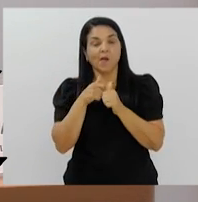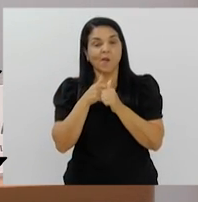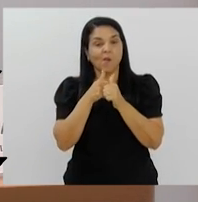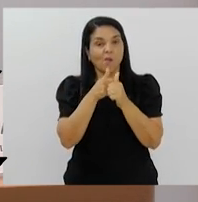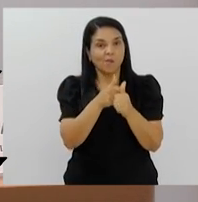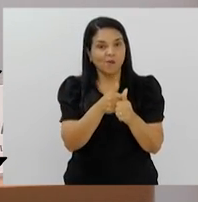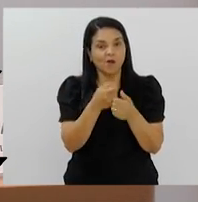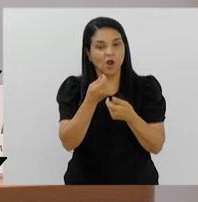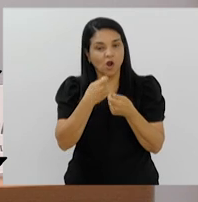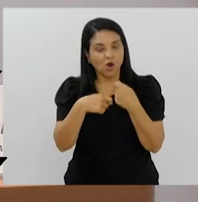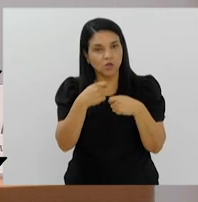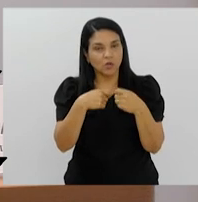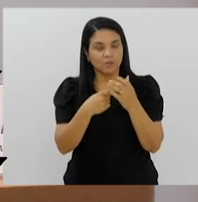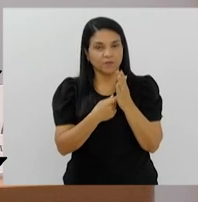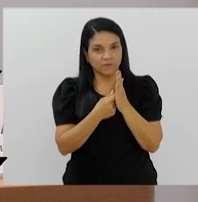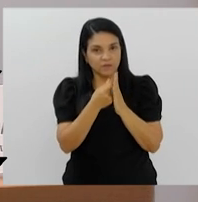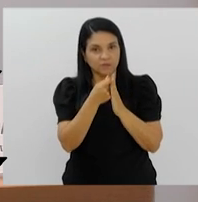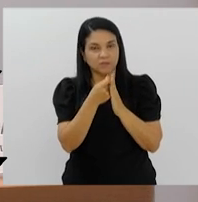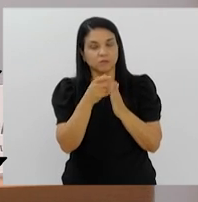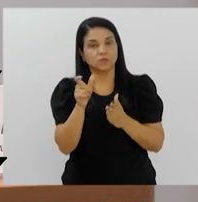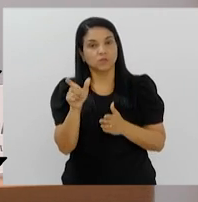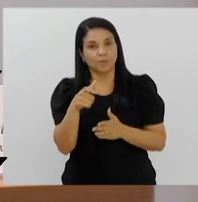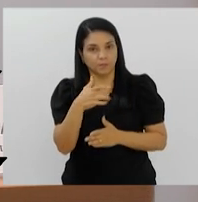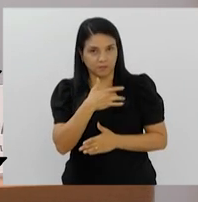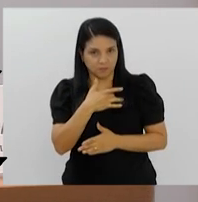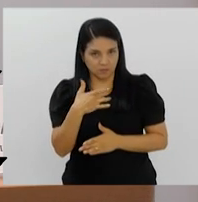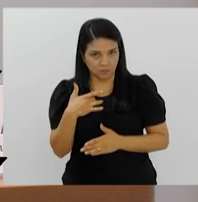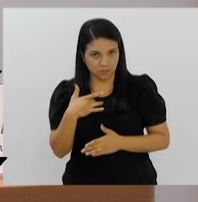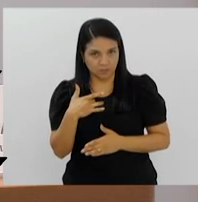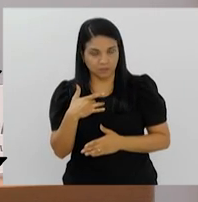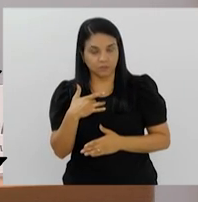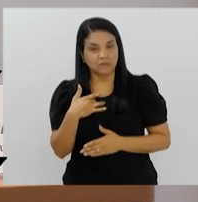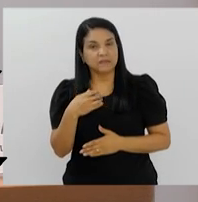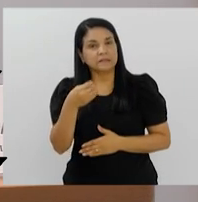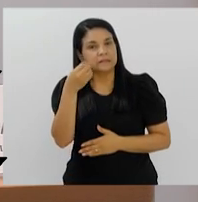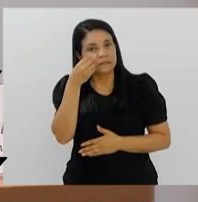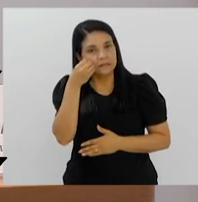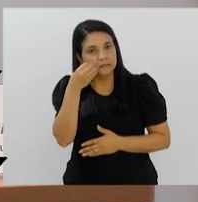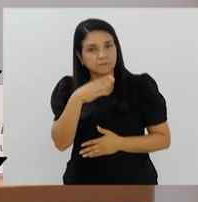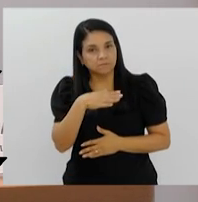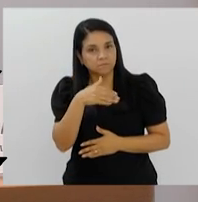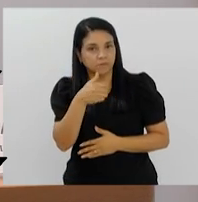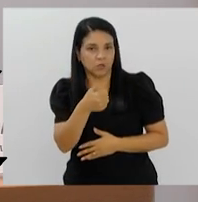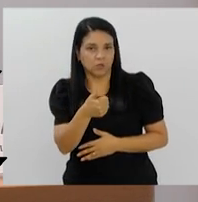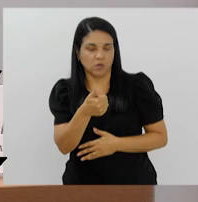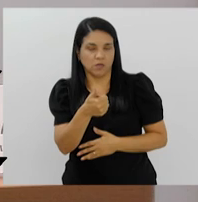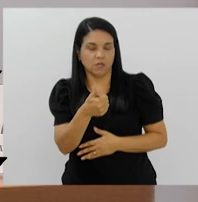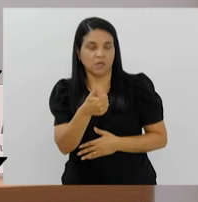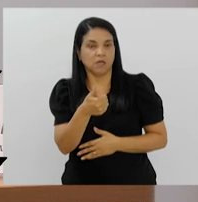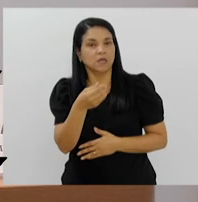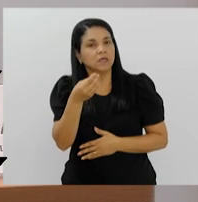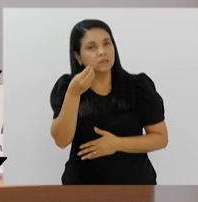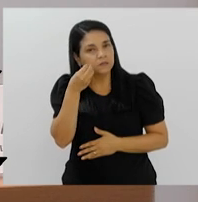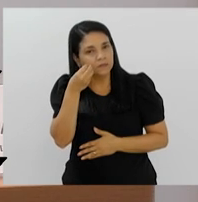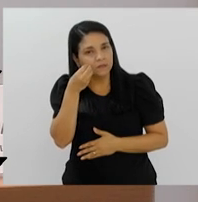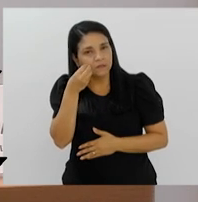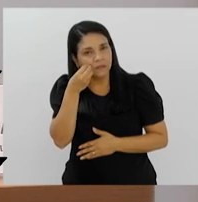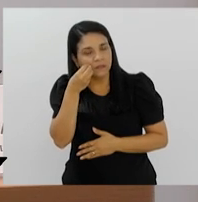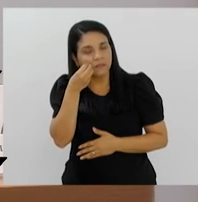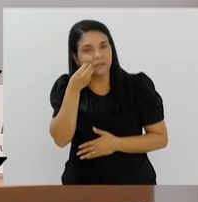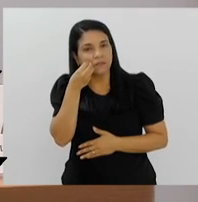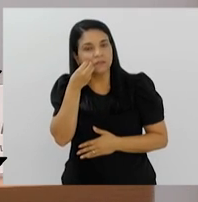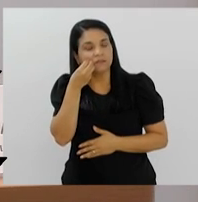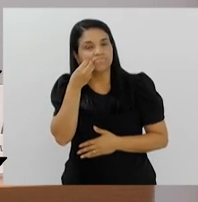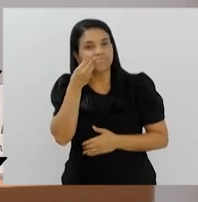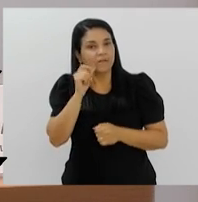econômico financeiro do plano e tentar melhorar né e tentar fazer com que o